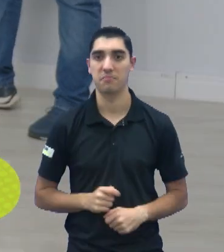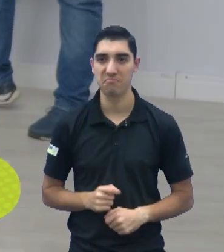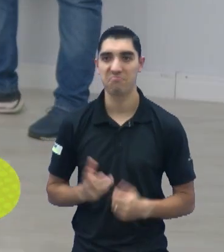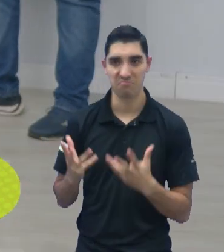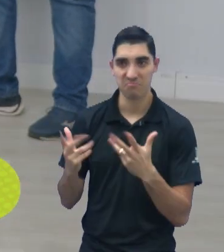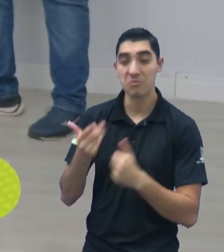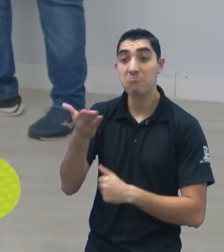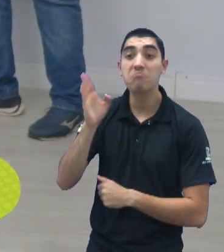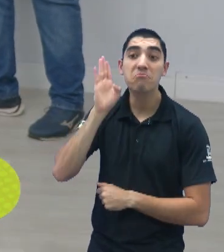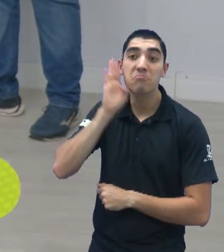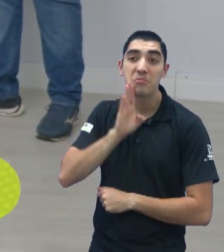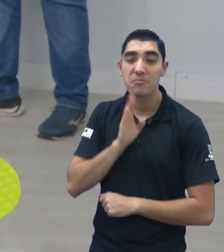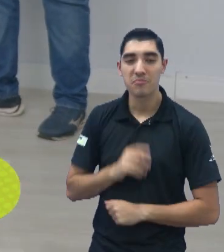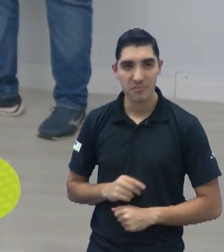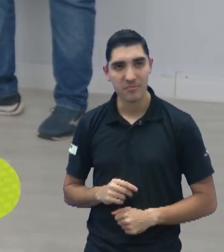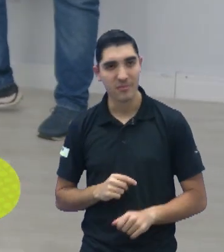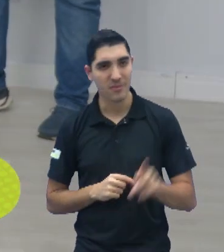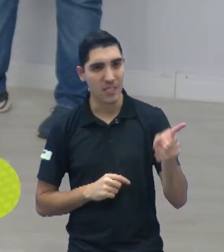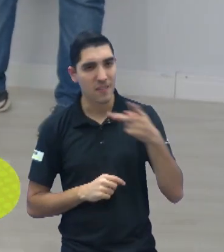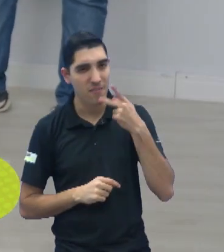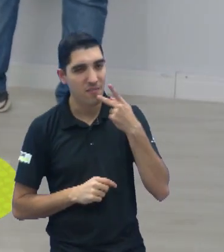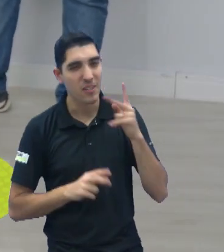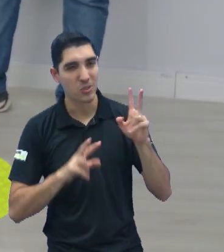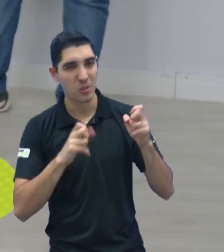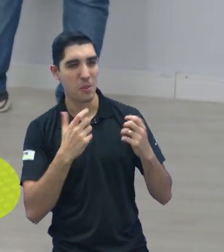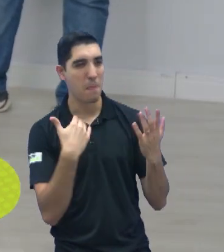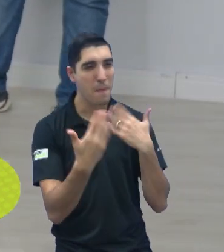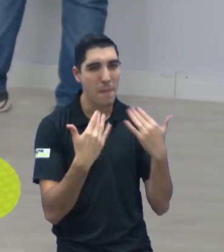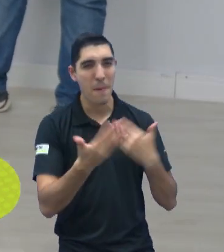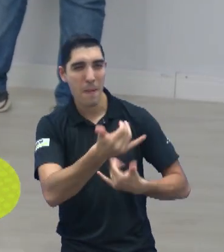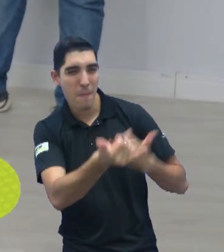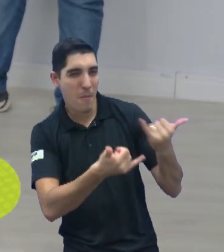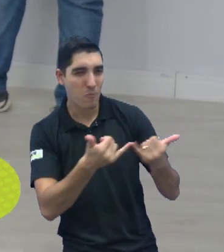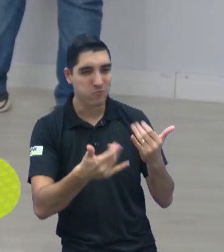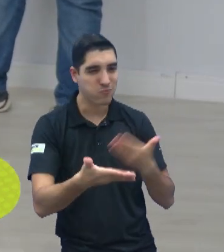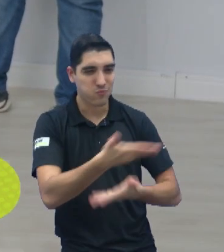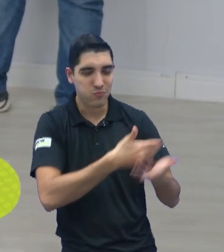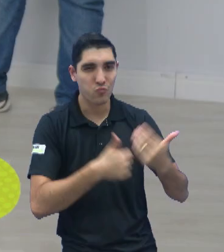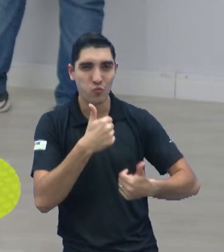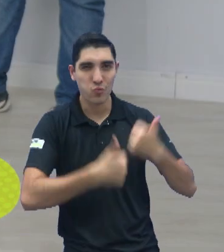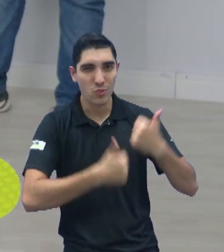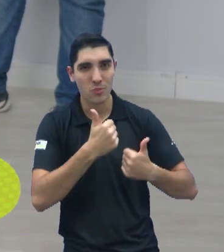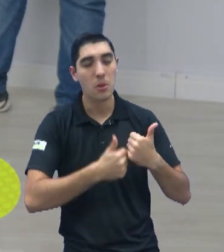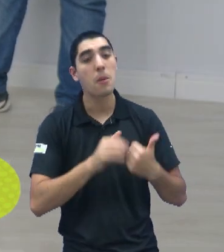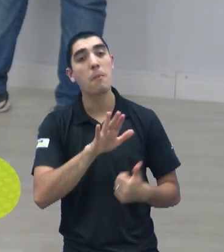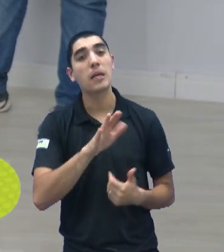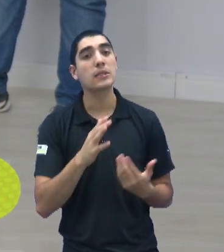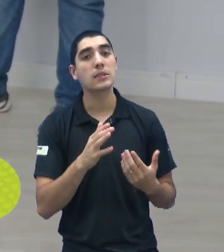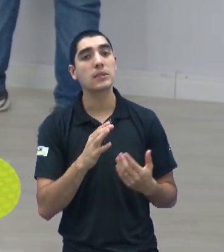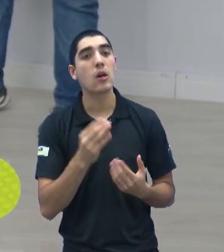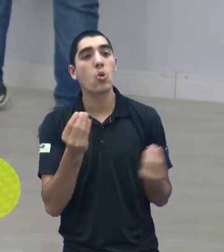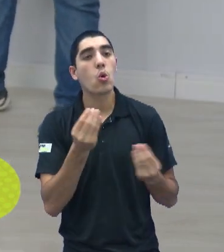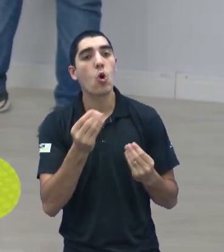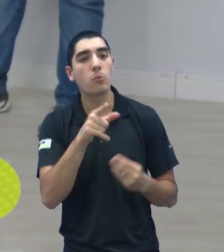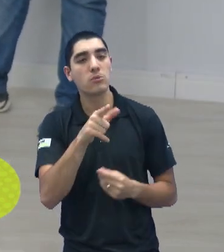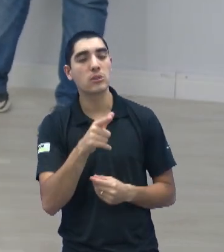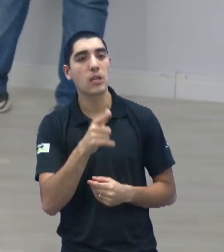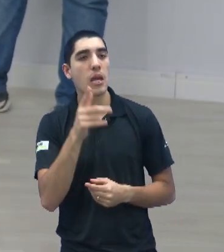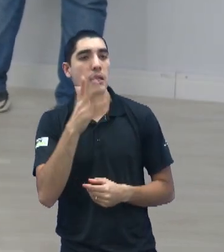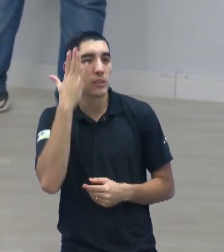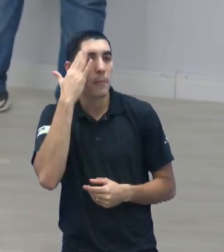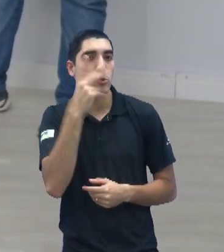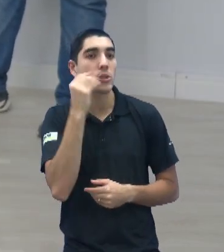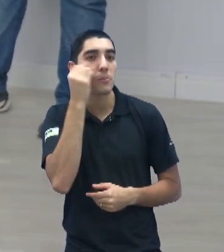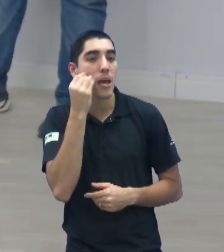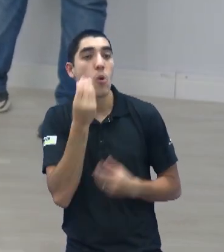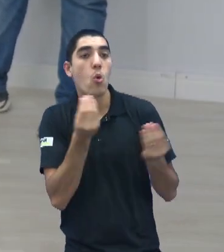aí, Paulito. Justamente, você falou desse papo de boleiro, né? Esse papo de boleiro, até que ponto que ajuda dentro do futebol e até